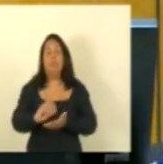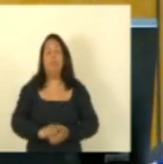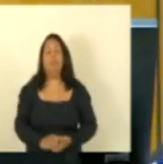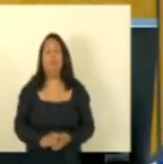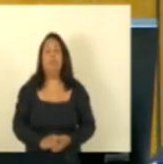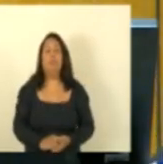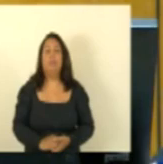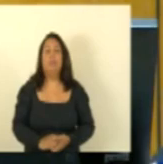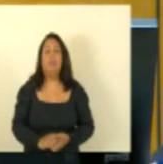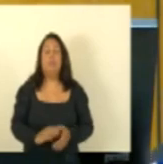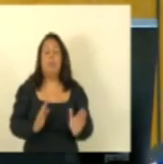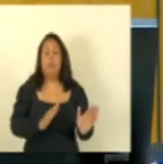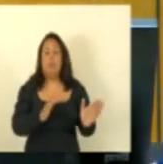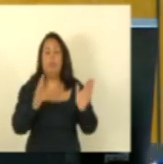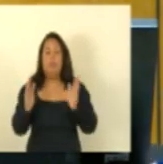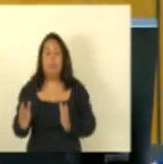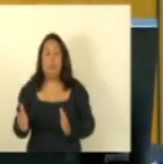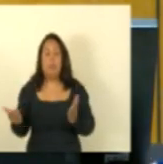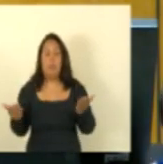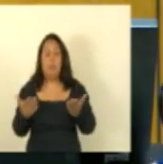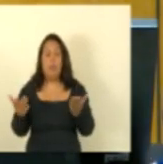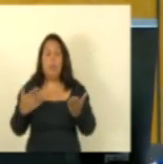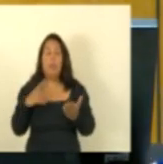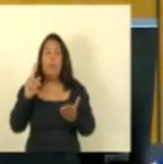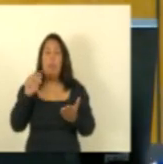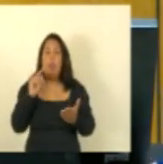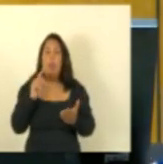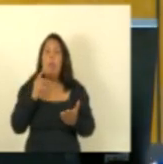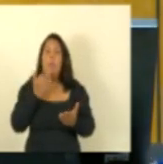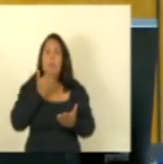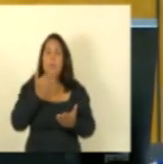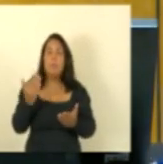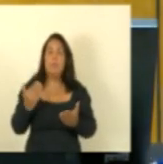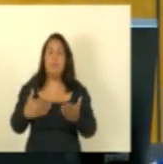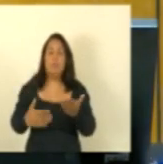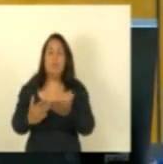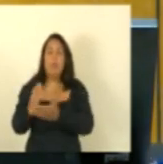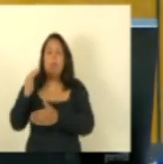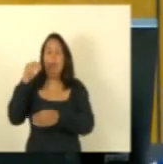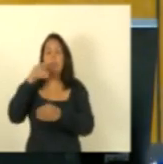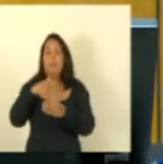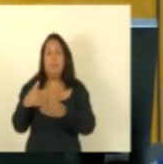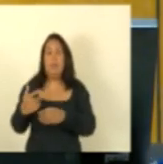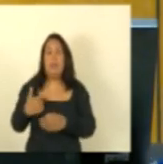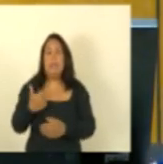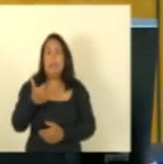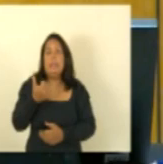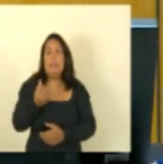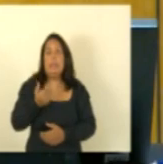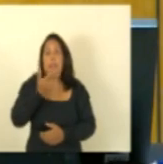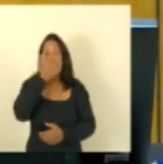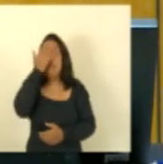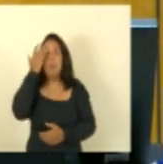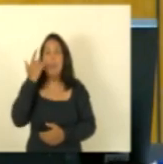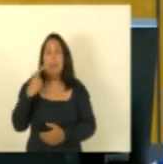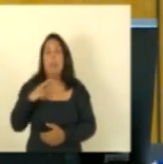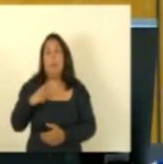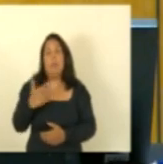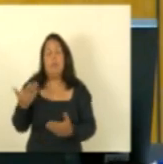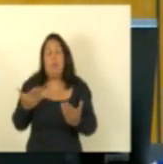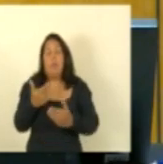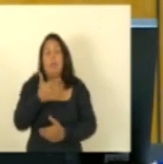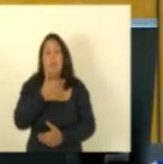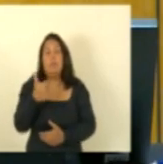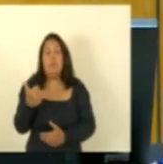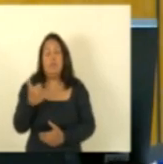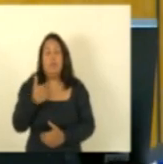Segunda fase do expediente, nesse caso sujeita-se a deliberação, carecendo de quórum mínimo 16 parlamentares, temos 21